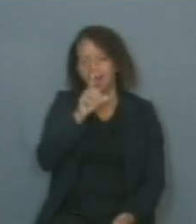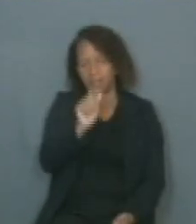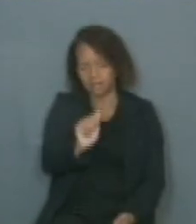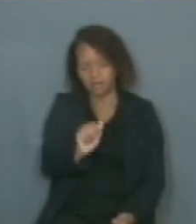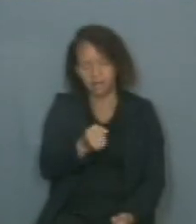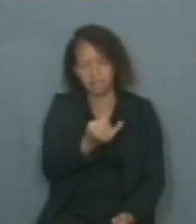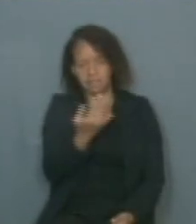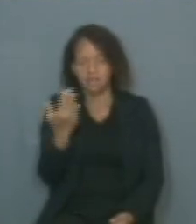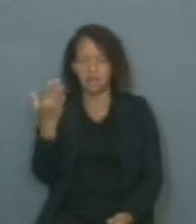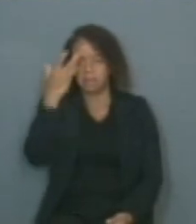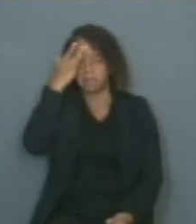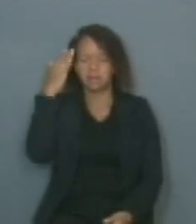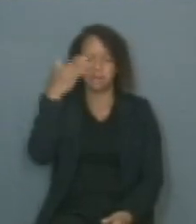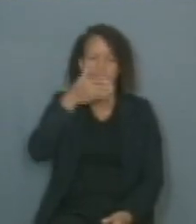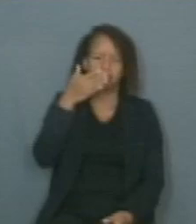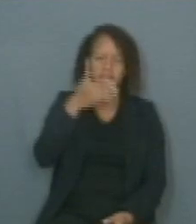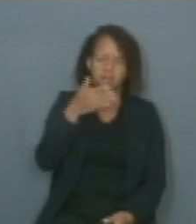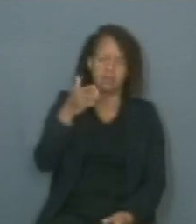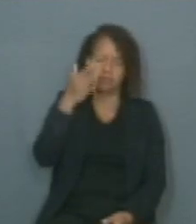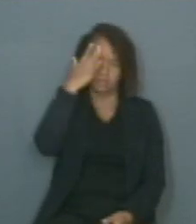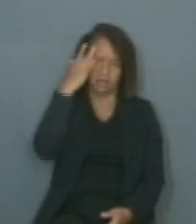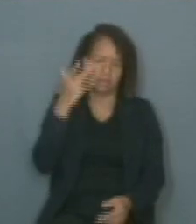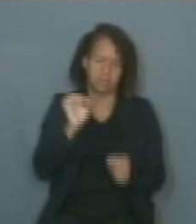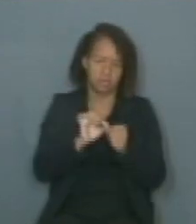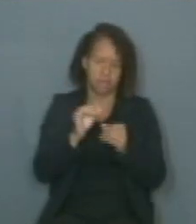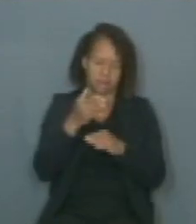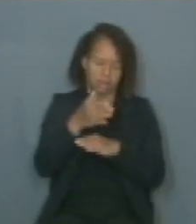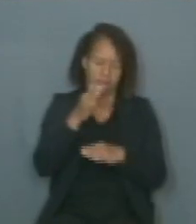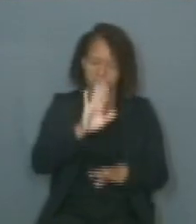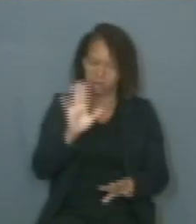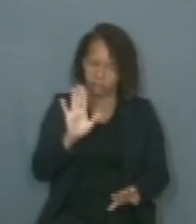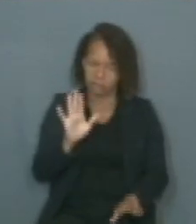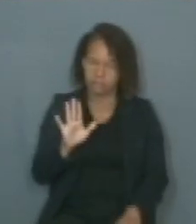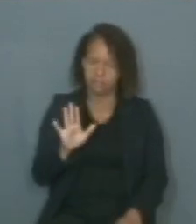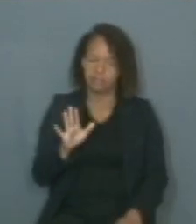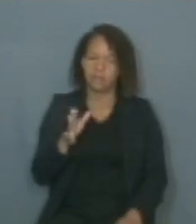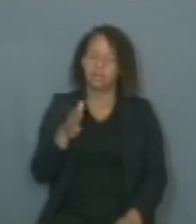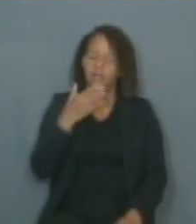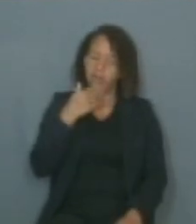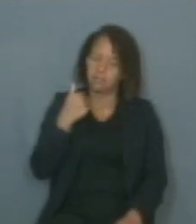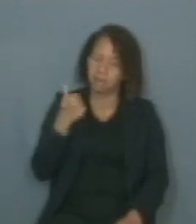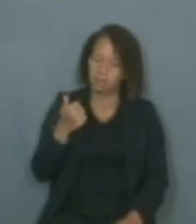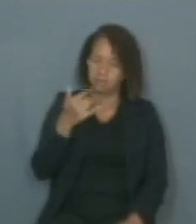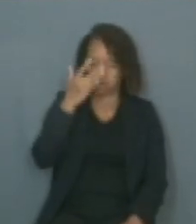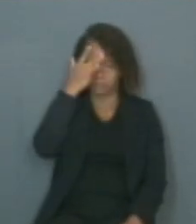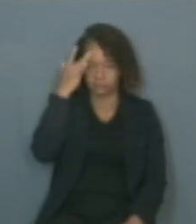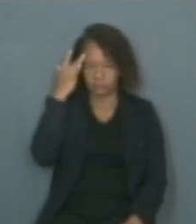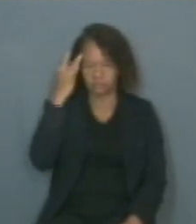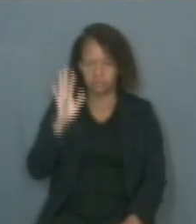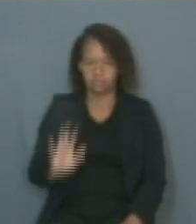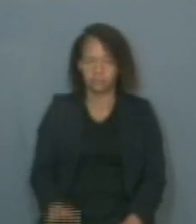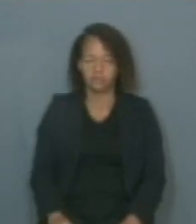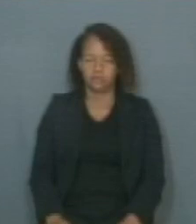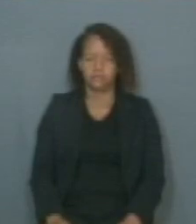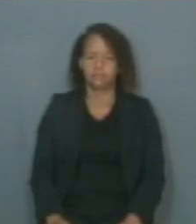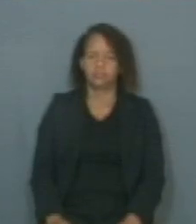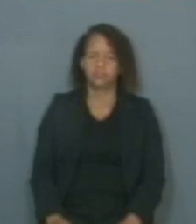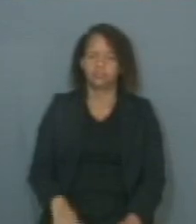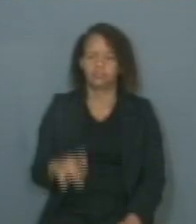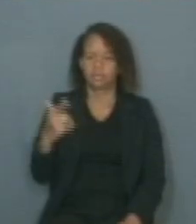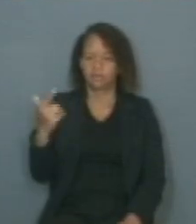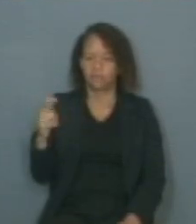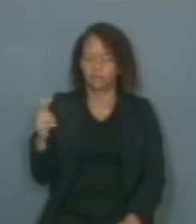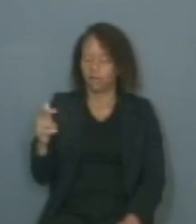pessoas podem entrar. Eu não estou falando que as pessoas fazem isso, tá? A gente sempre espera o melhor das pessoas. Agora, no momento que você não tem